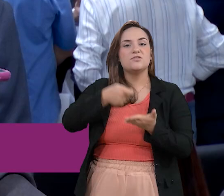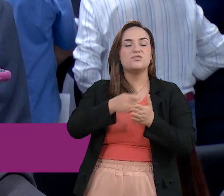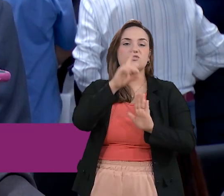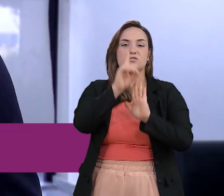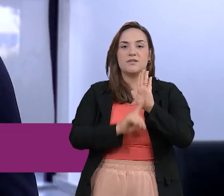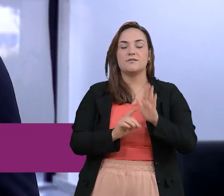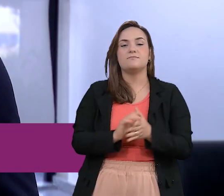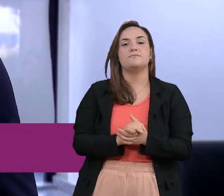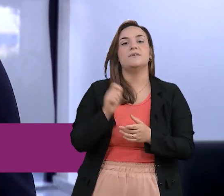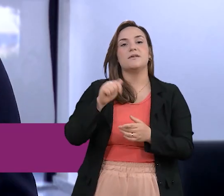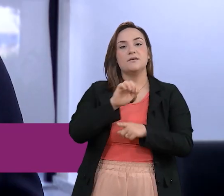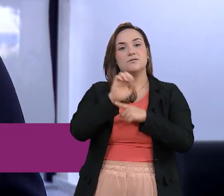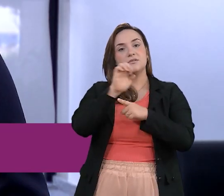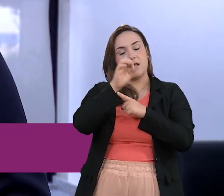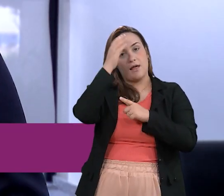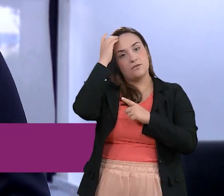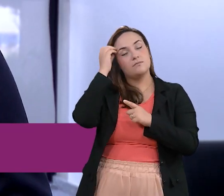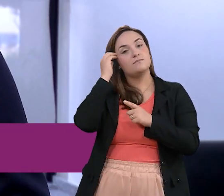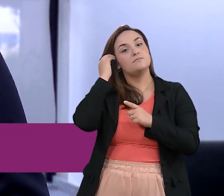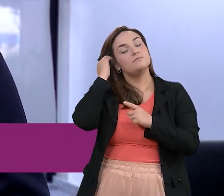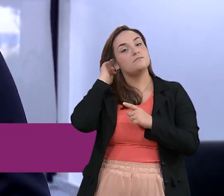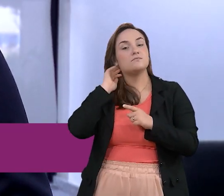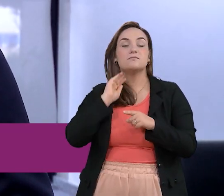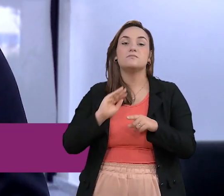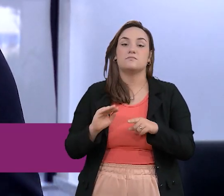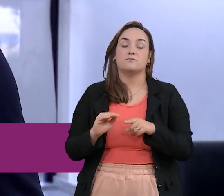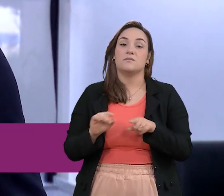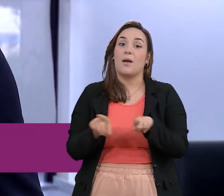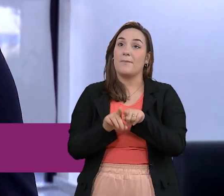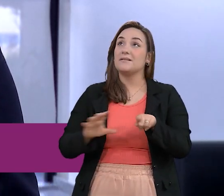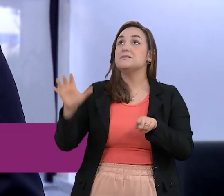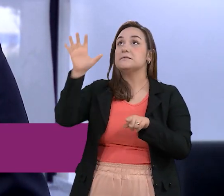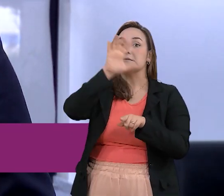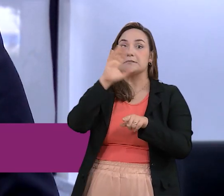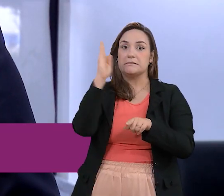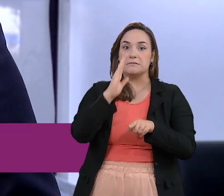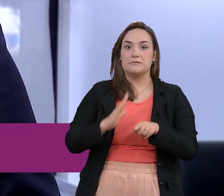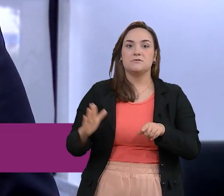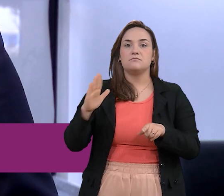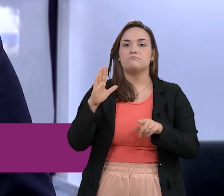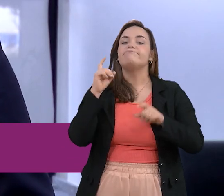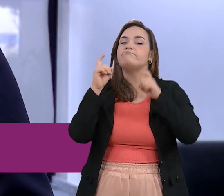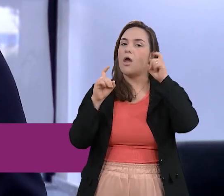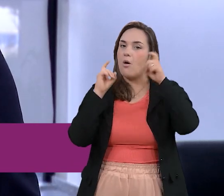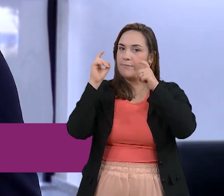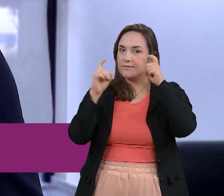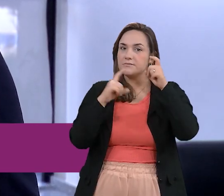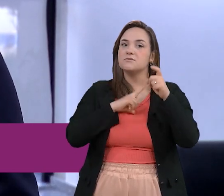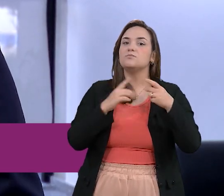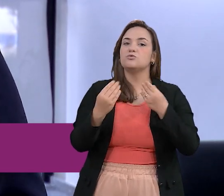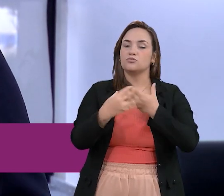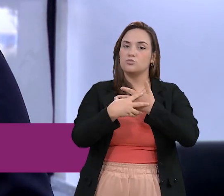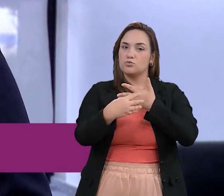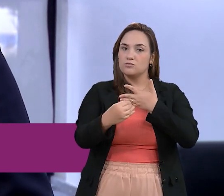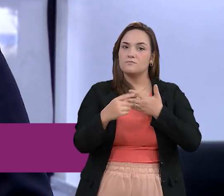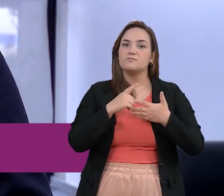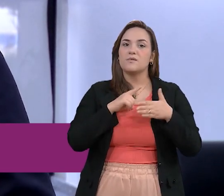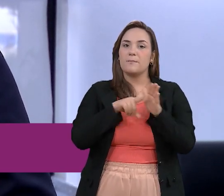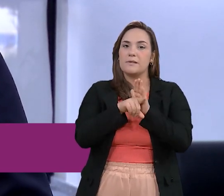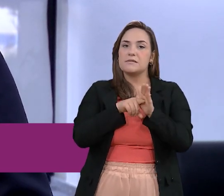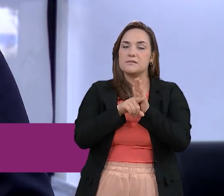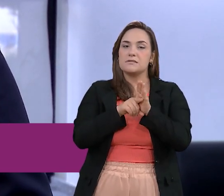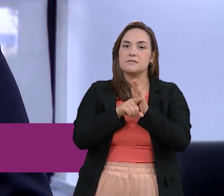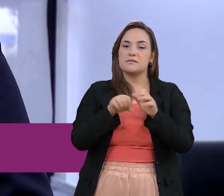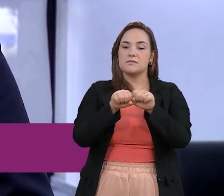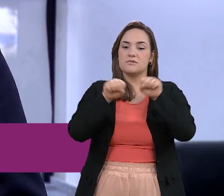dos seus direitos aqui no estado como em muitas regiões do Brasil a situação é preocupante No que diz respeito a orfandade dados do Sistema